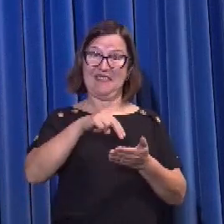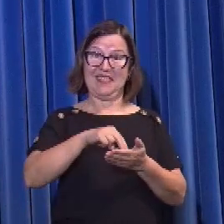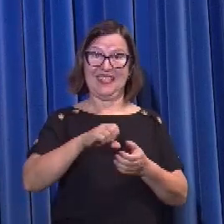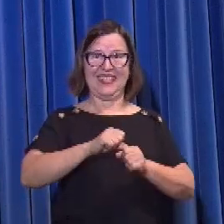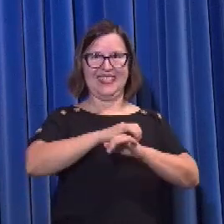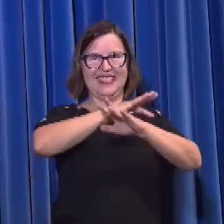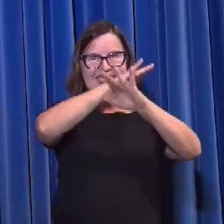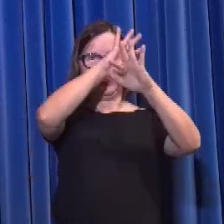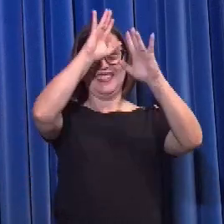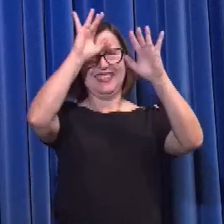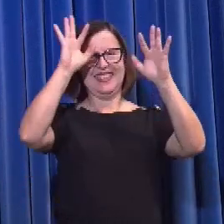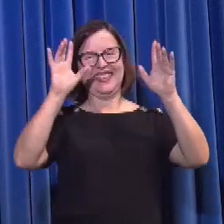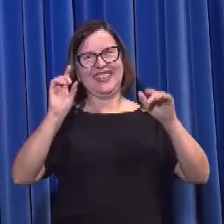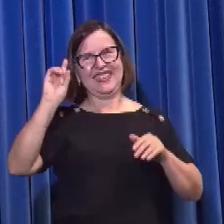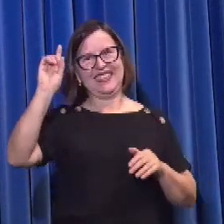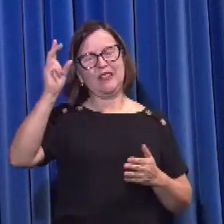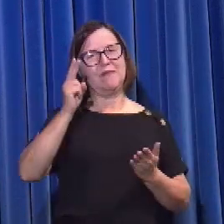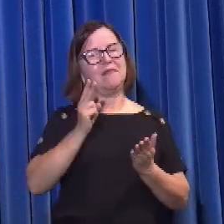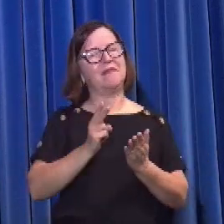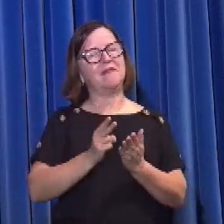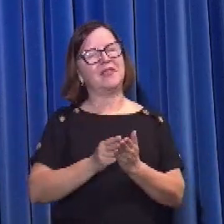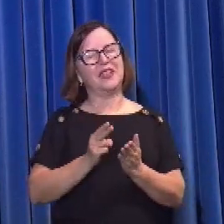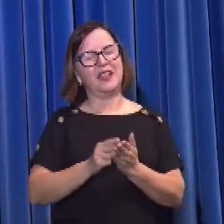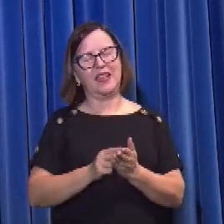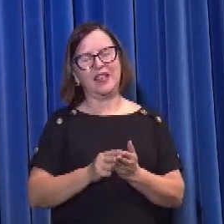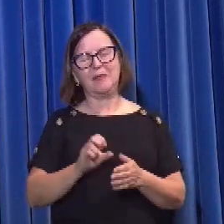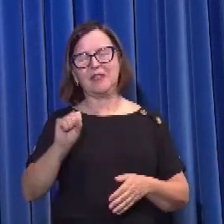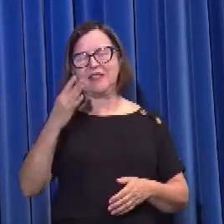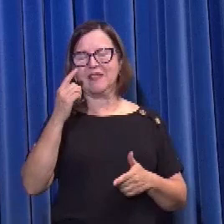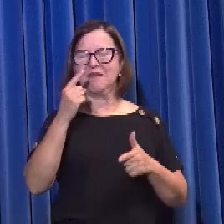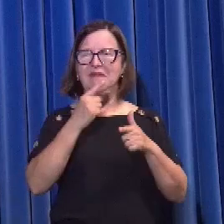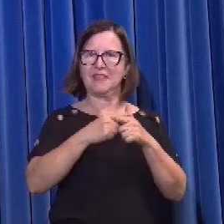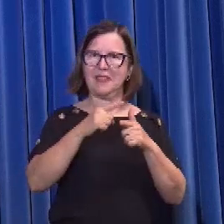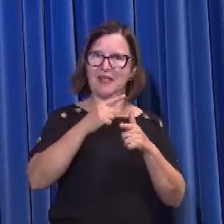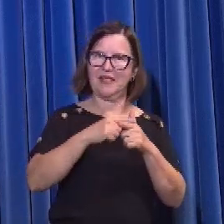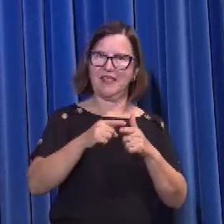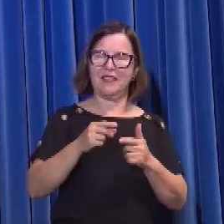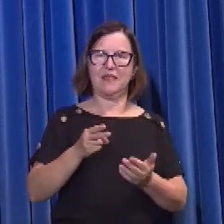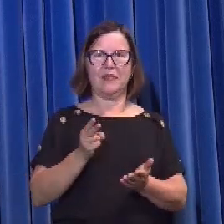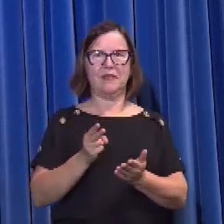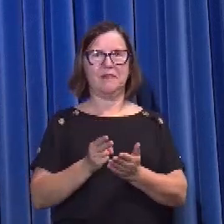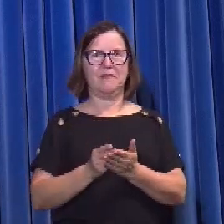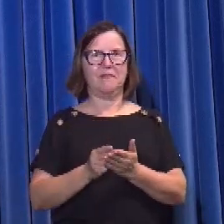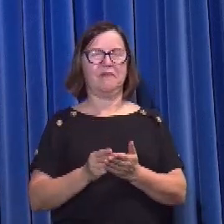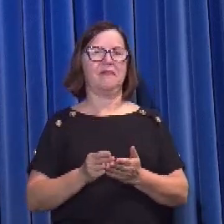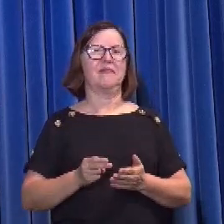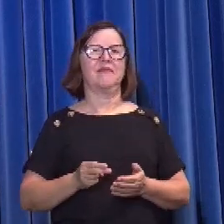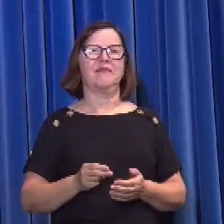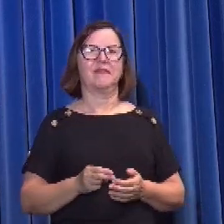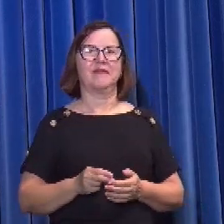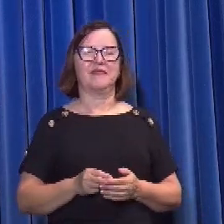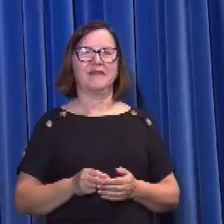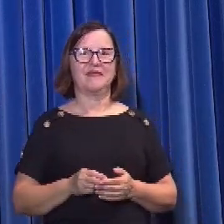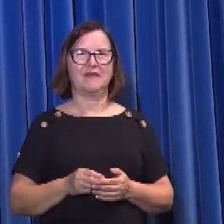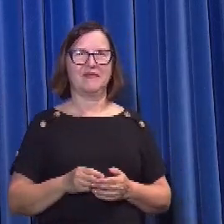a Deus, mesmo nas adversidades, mesmo nas tribulações.